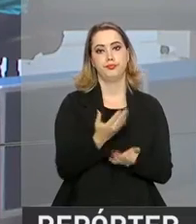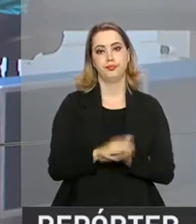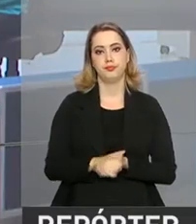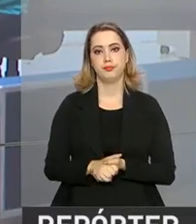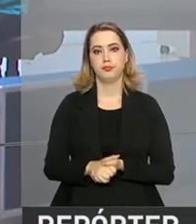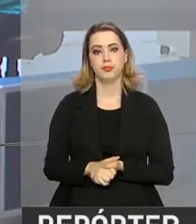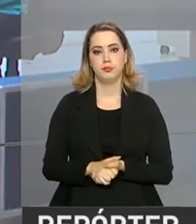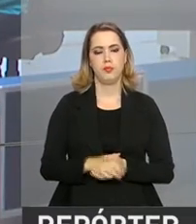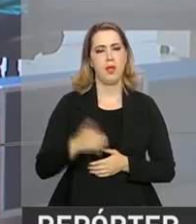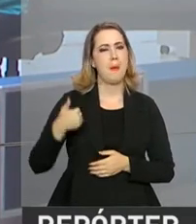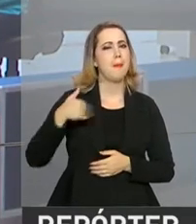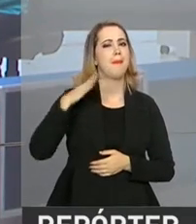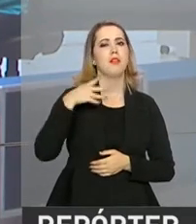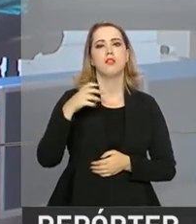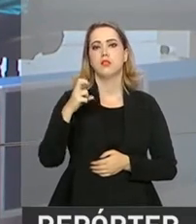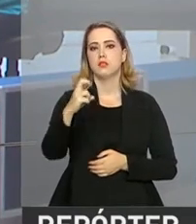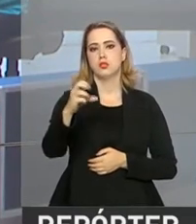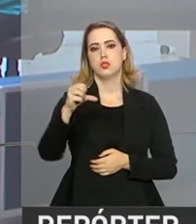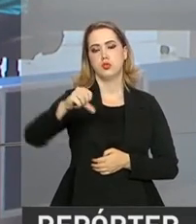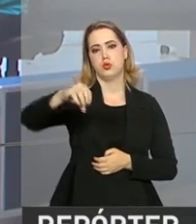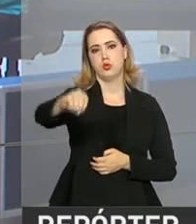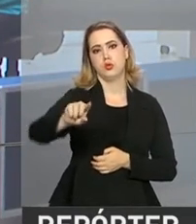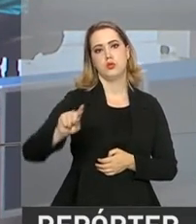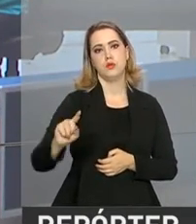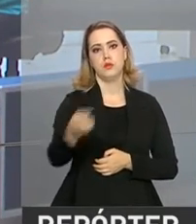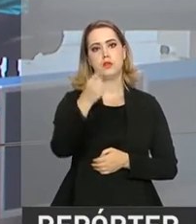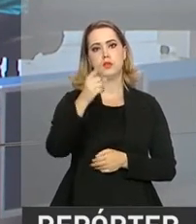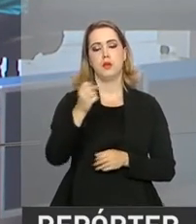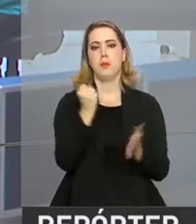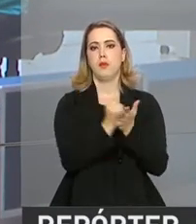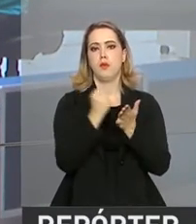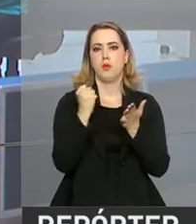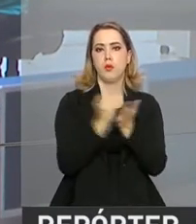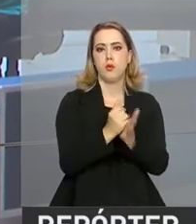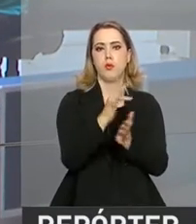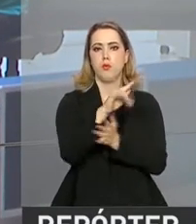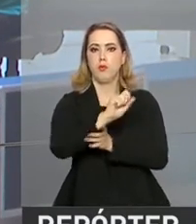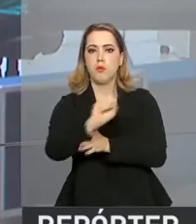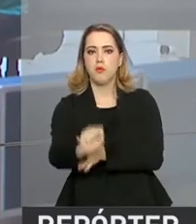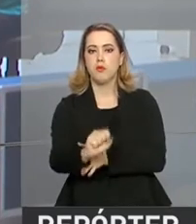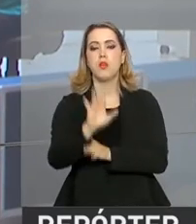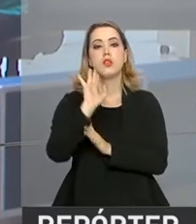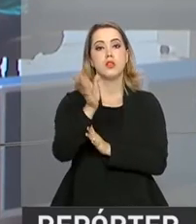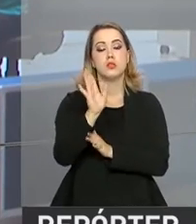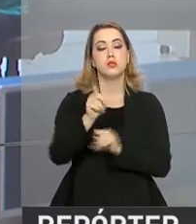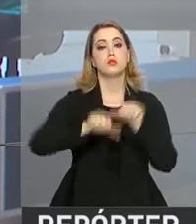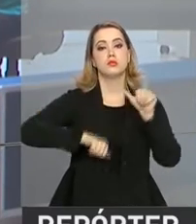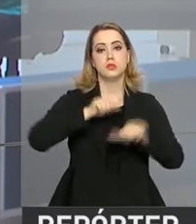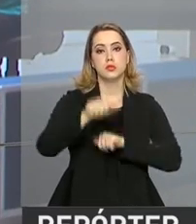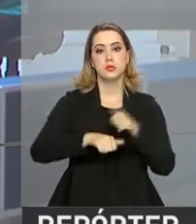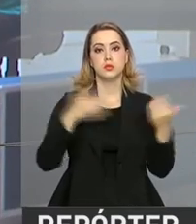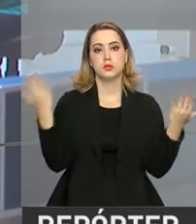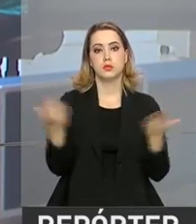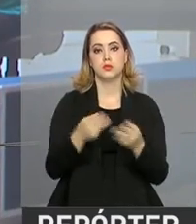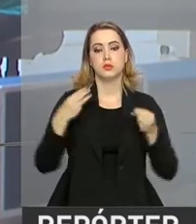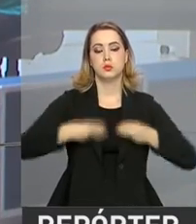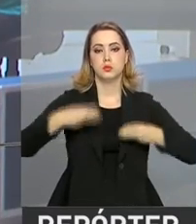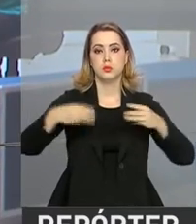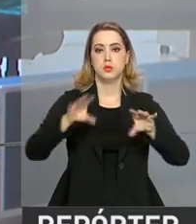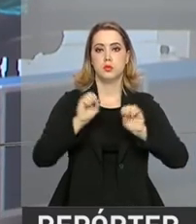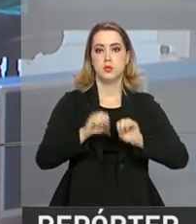mais de 590 mil contratos do fies o fundo de financiamento estudantil já foram renovados pelo ministério da educação